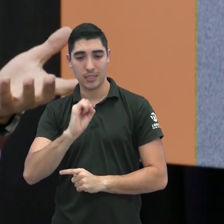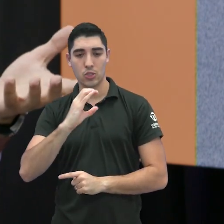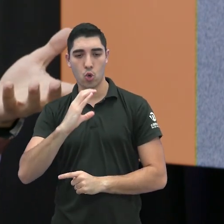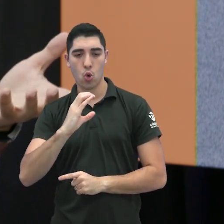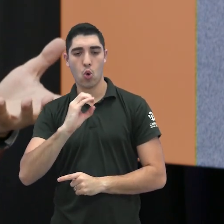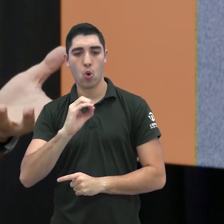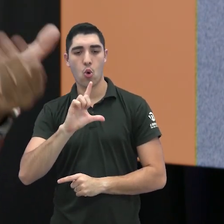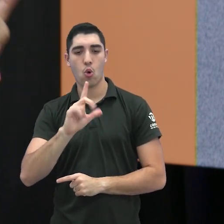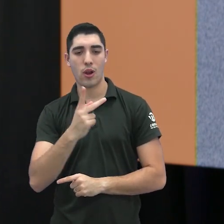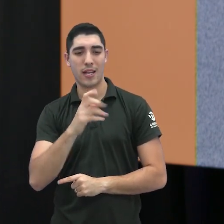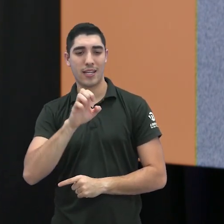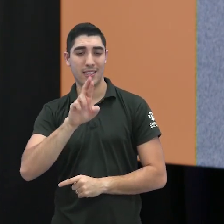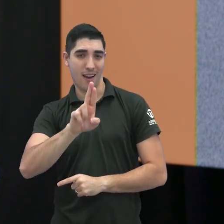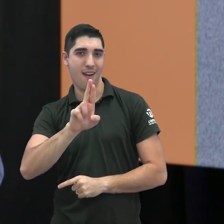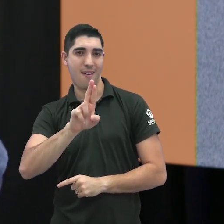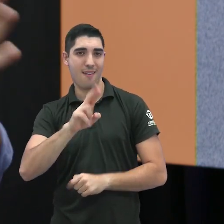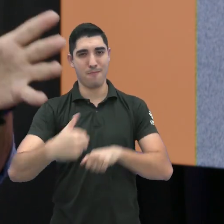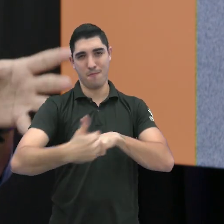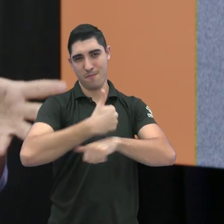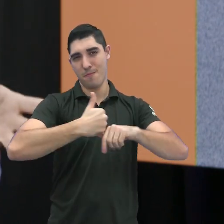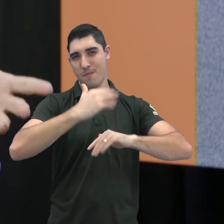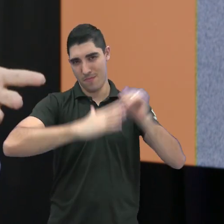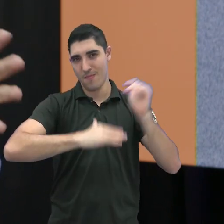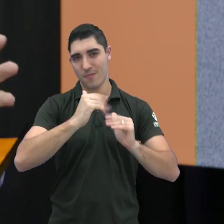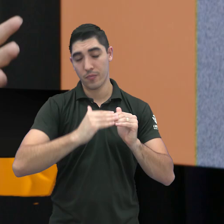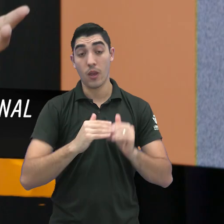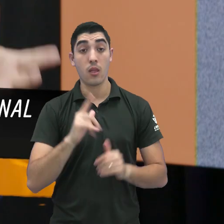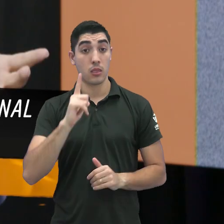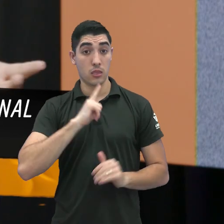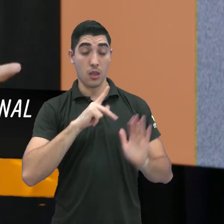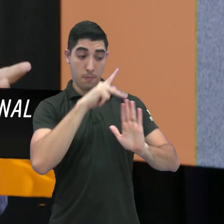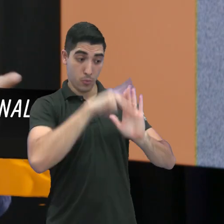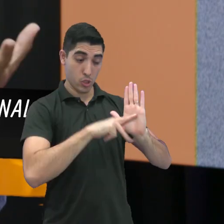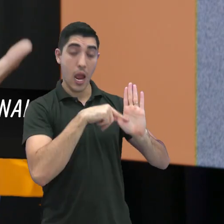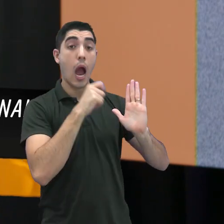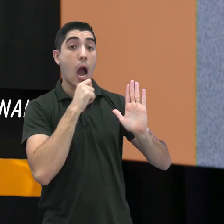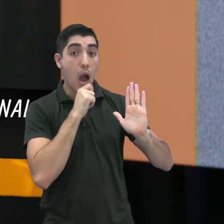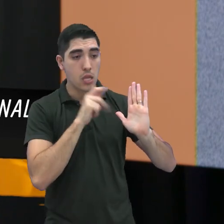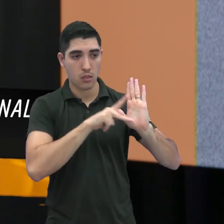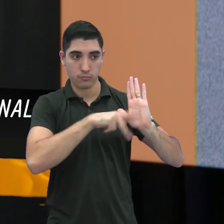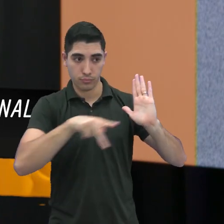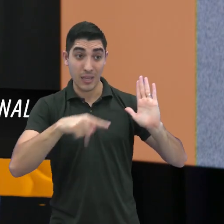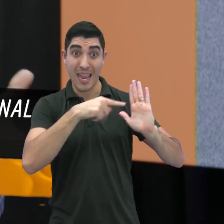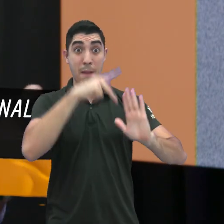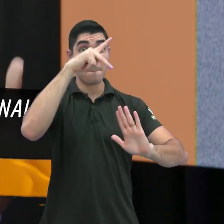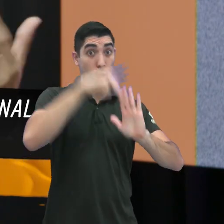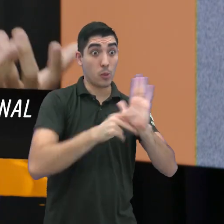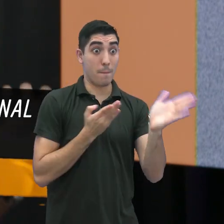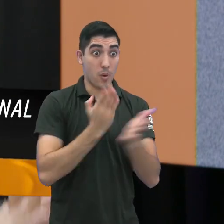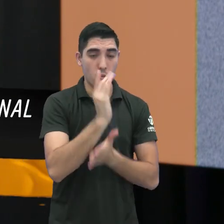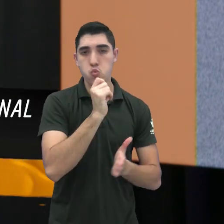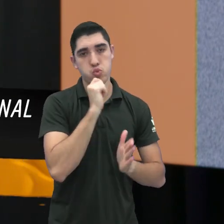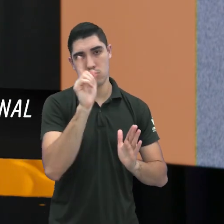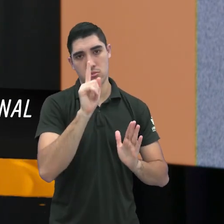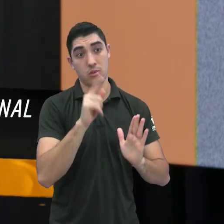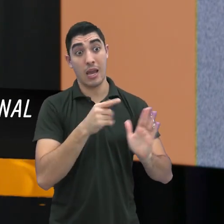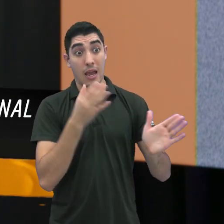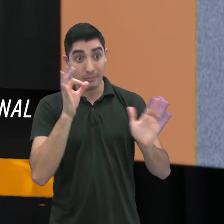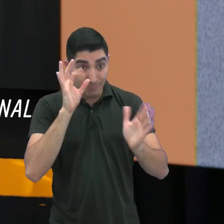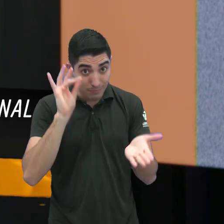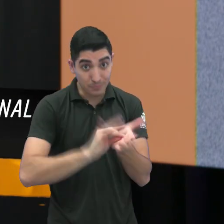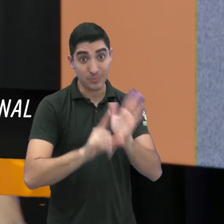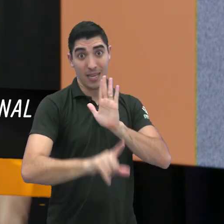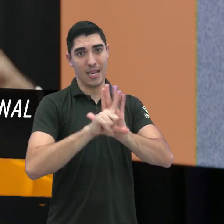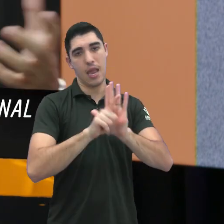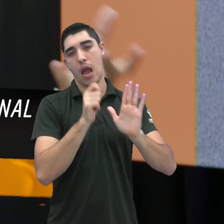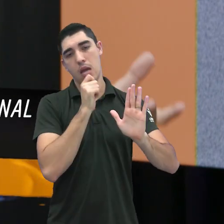falar de nós três. Tem um projeto, esse em tramitação, então é legal a galera saber, não é um projeto ainda aprovado, não é uma lei de fato